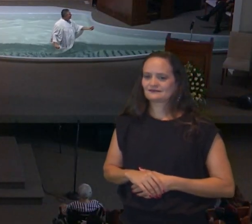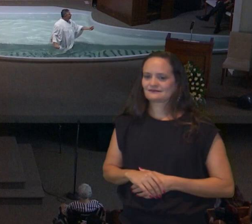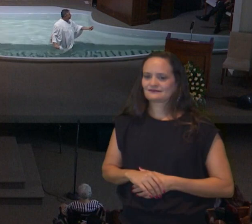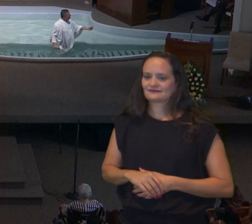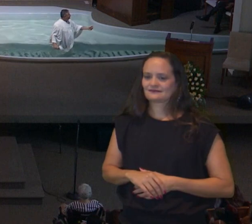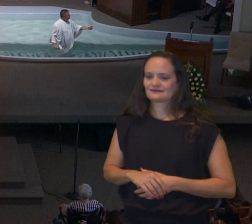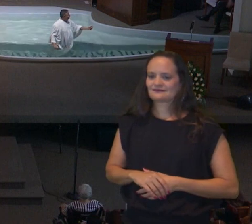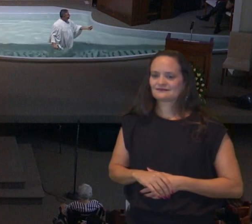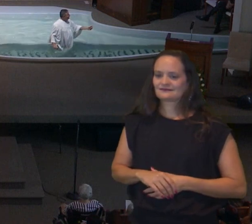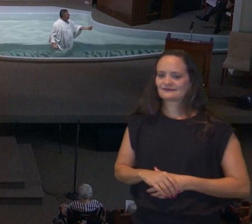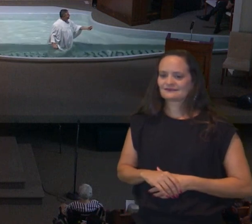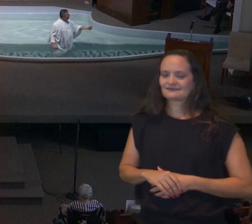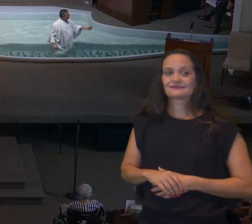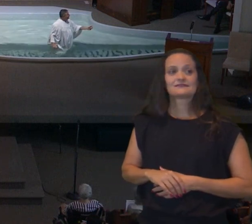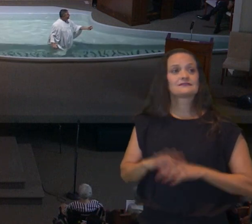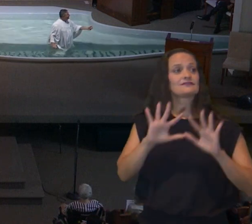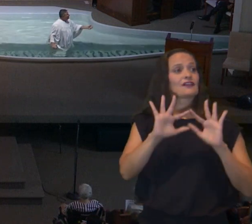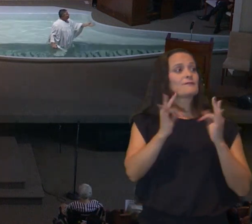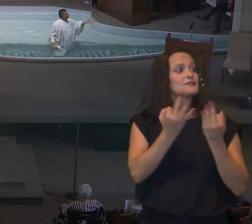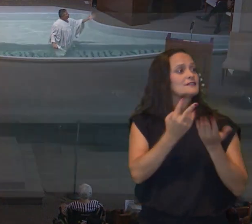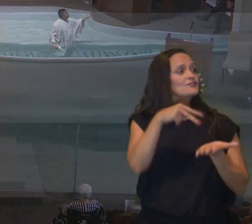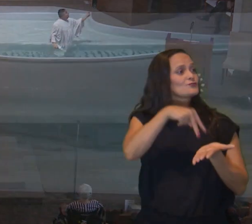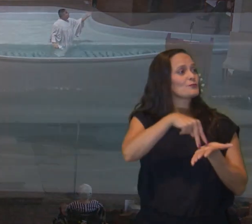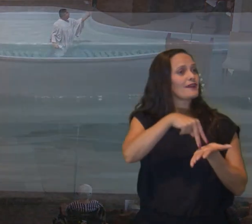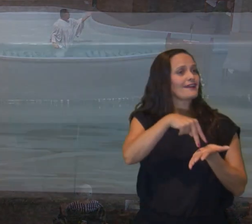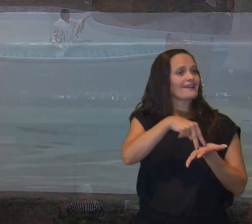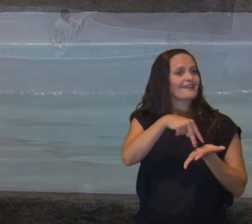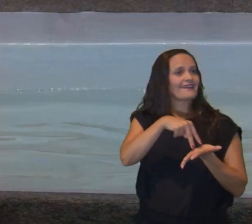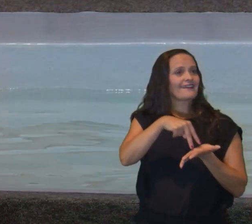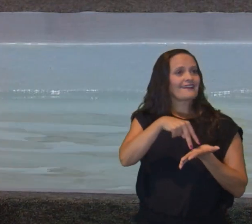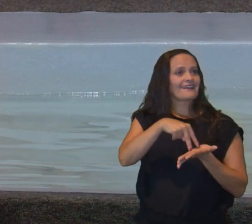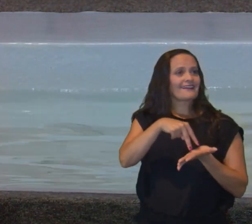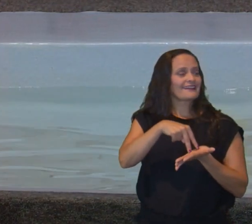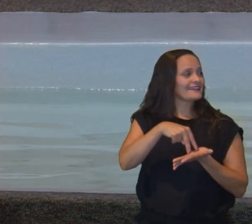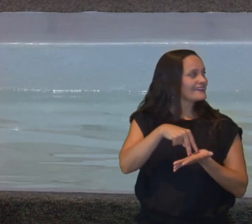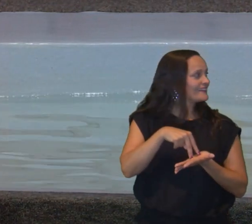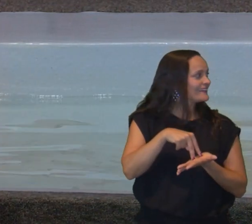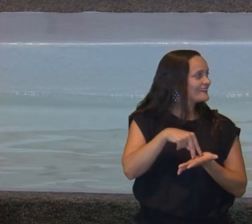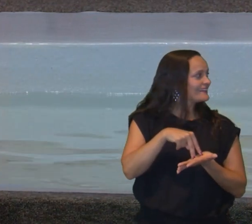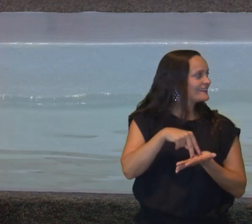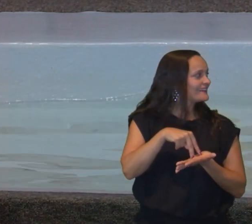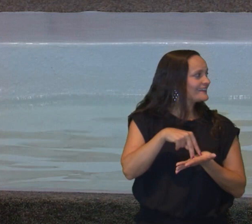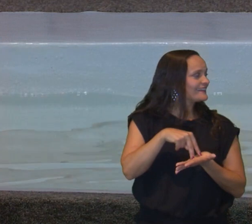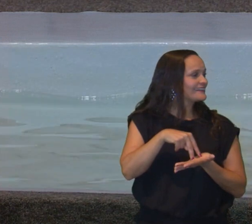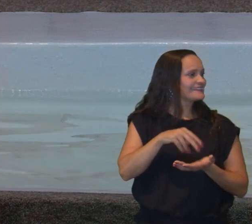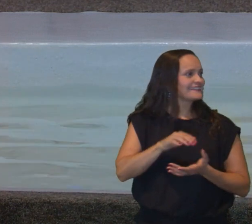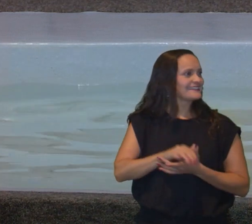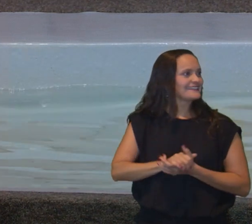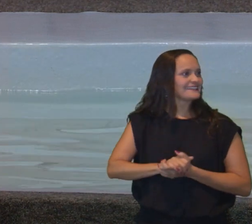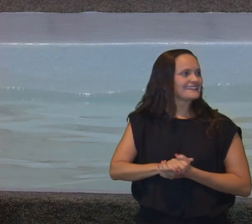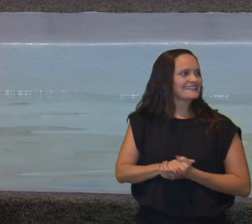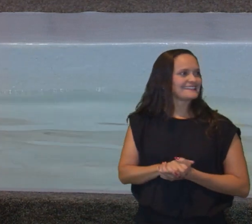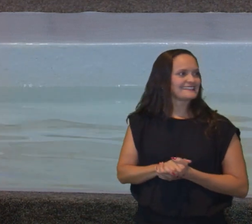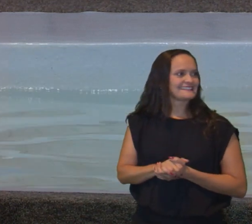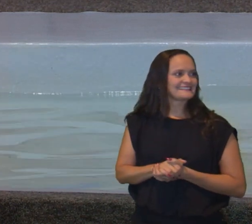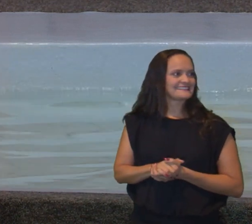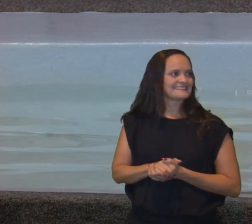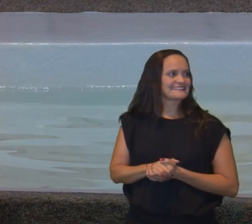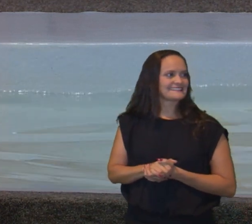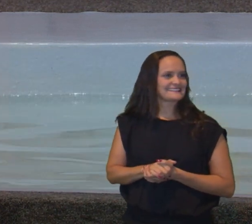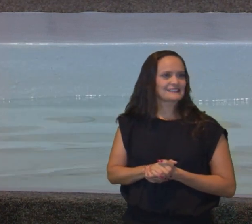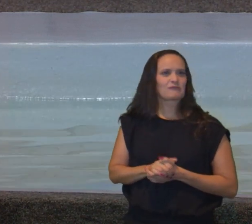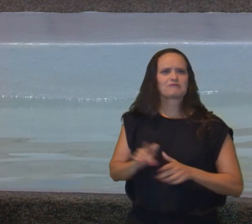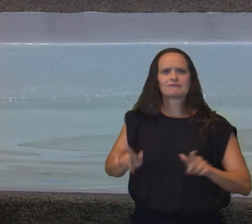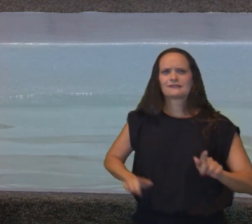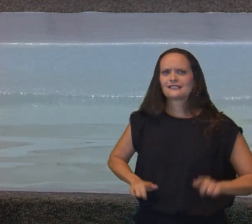Os familiares do Otávio, fiquem de pé. Os pais, avó, primos,